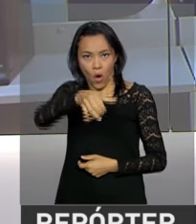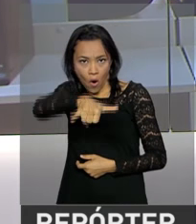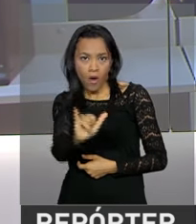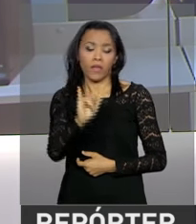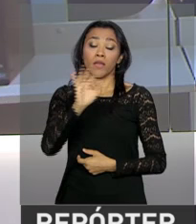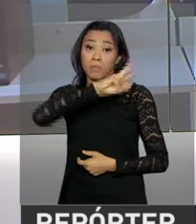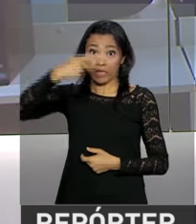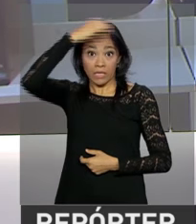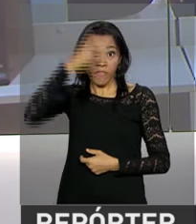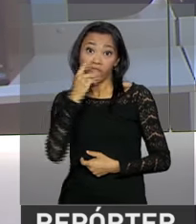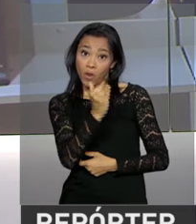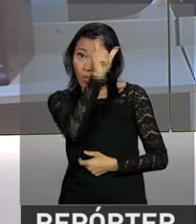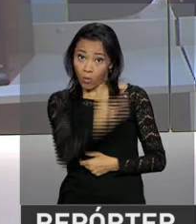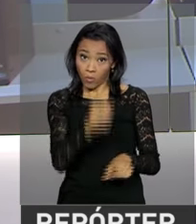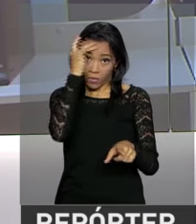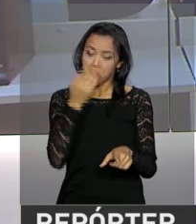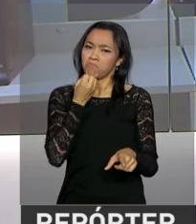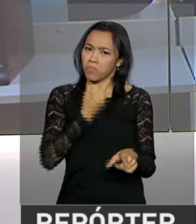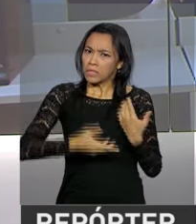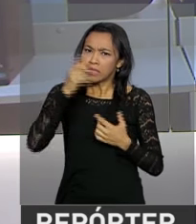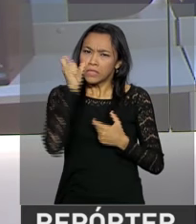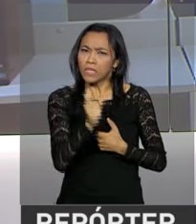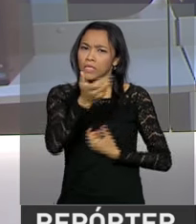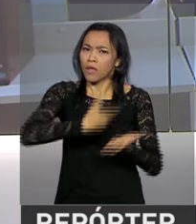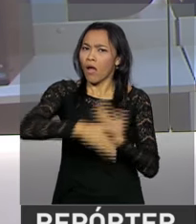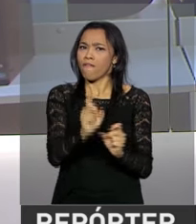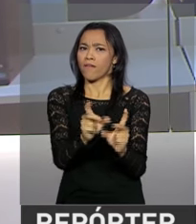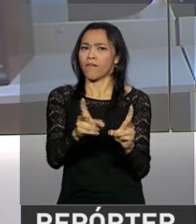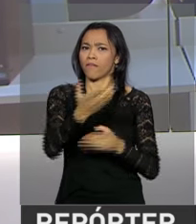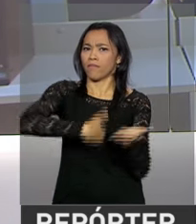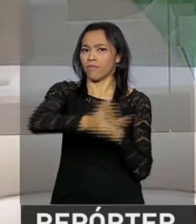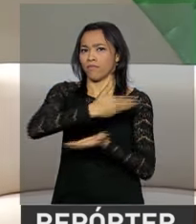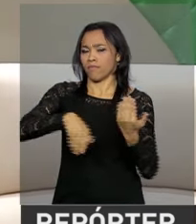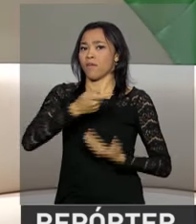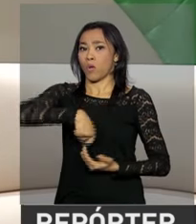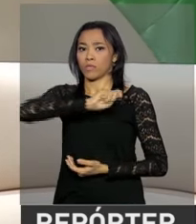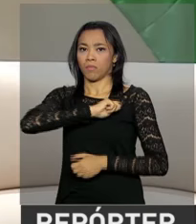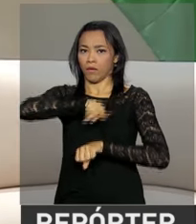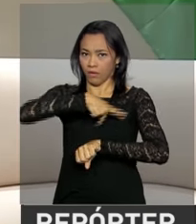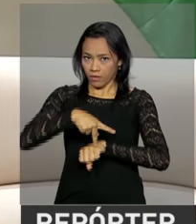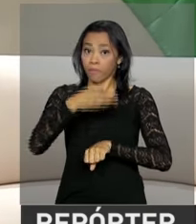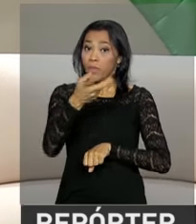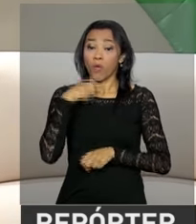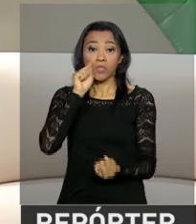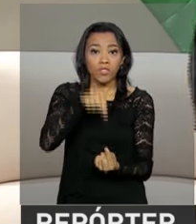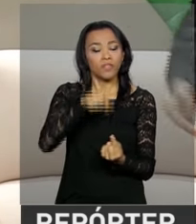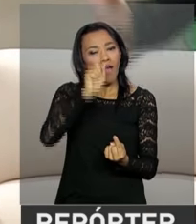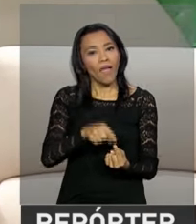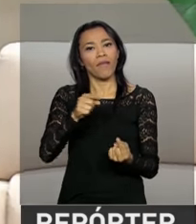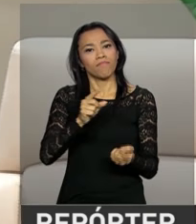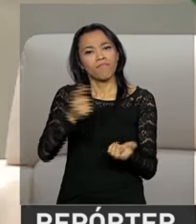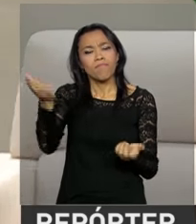expressou grande interesse em fortalecer as relações comerciais com a Espanha. O objetivo é atrair mais investimentos do